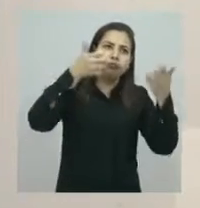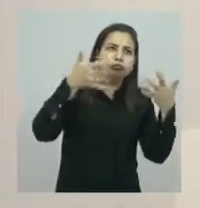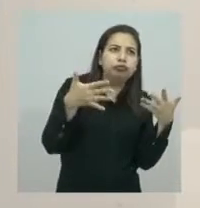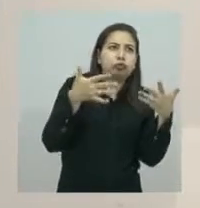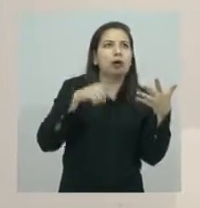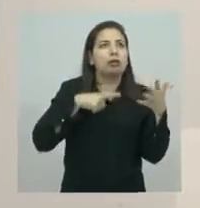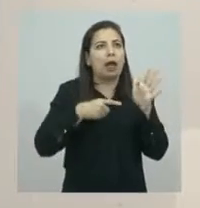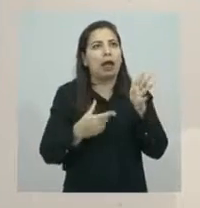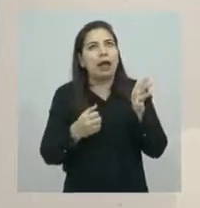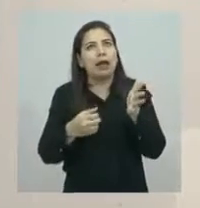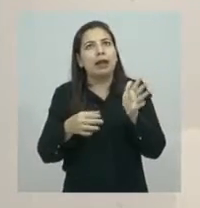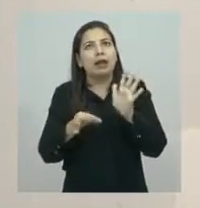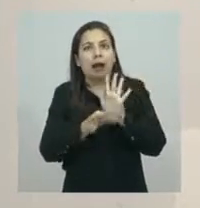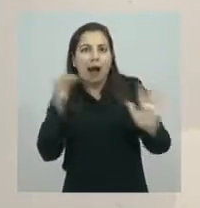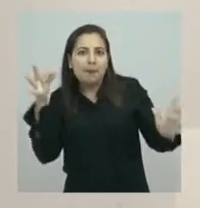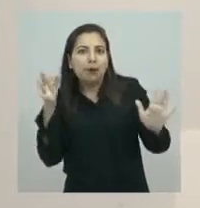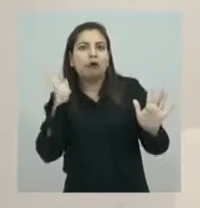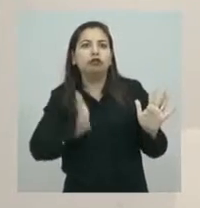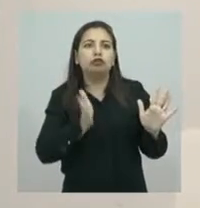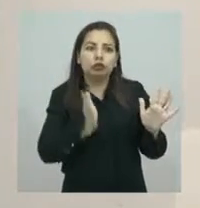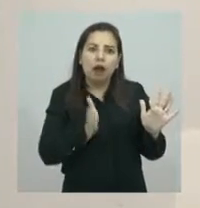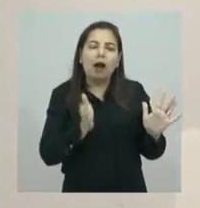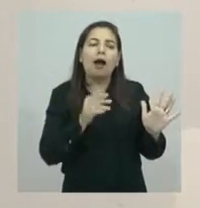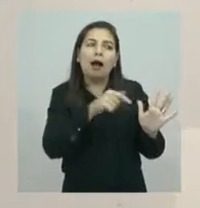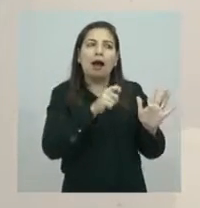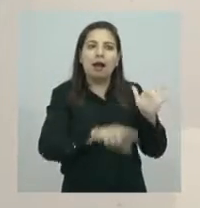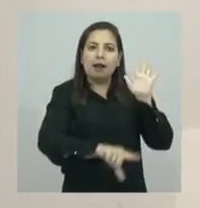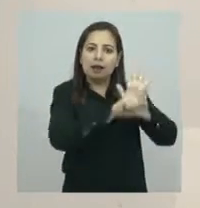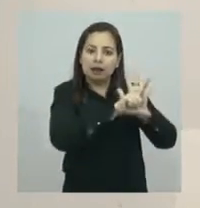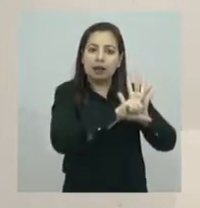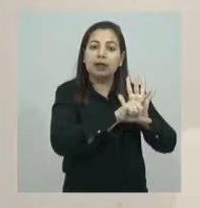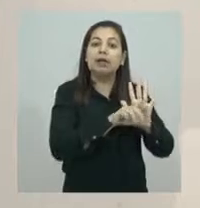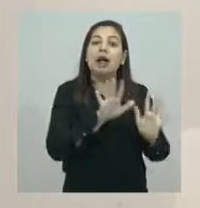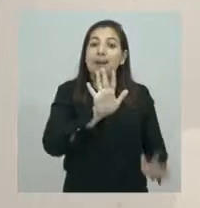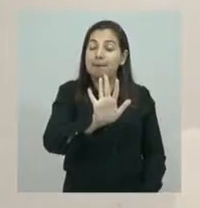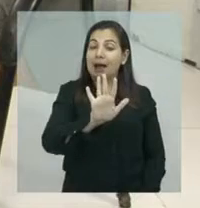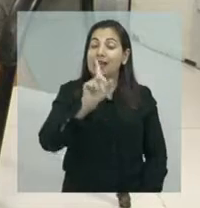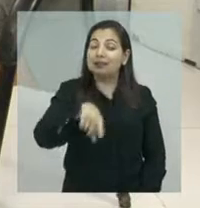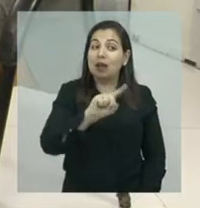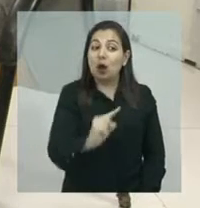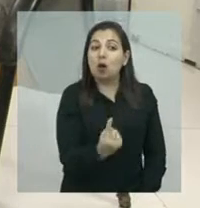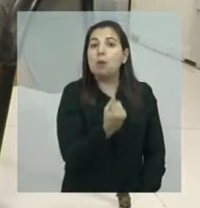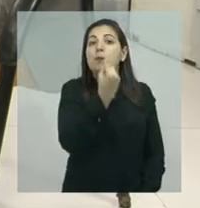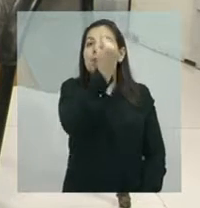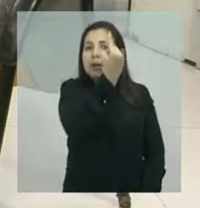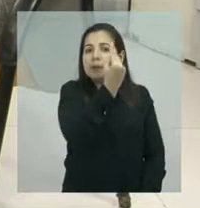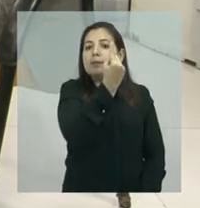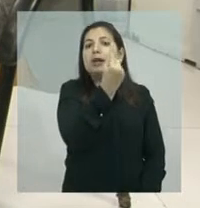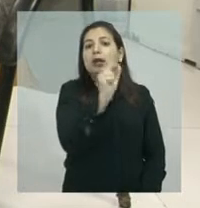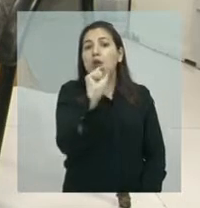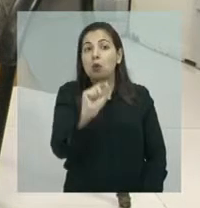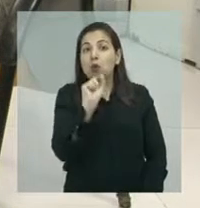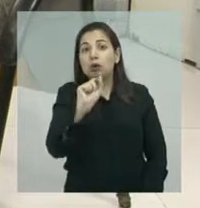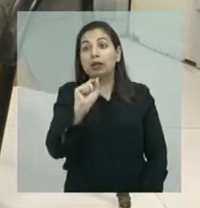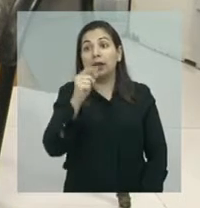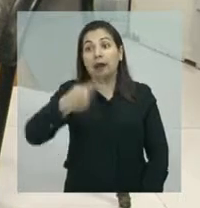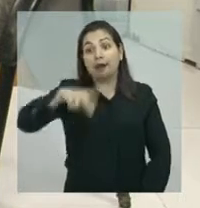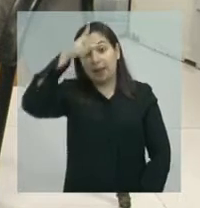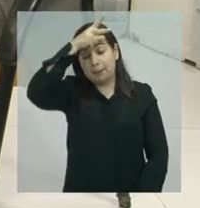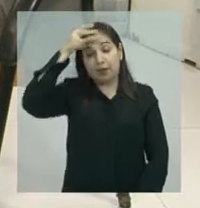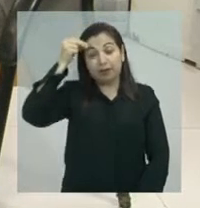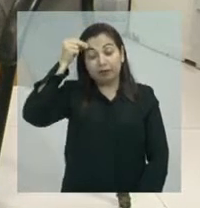lei e tal, mas a aprovação dessa lei é só um pequeno passo que o município... É o primeiro passo. O primeiro passo que o município está dando, mas a questão